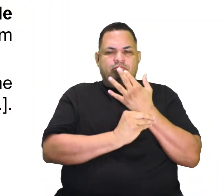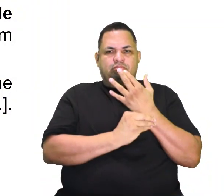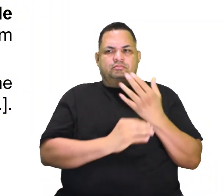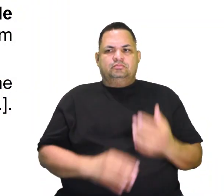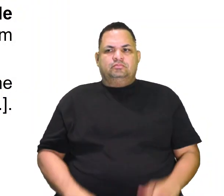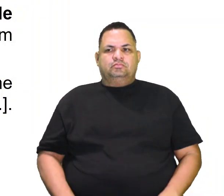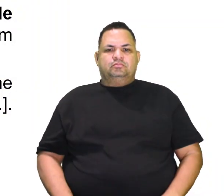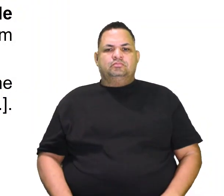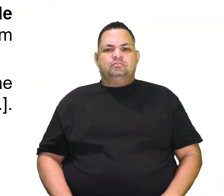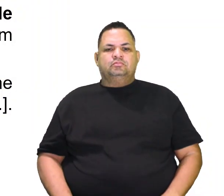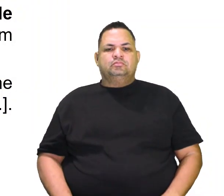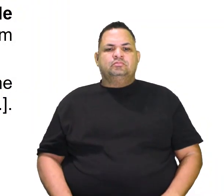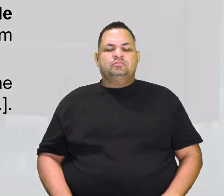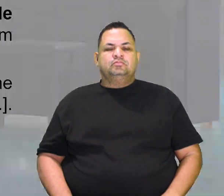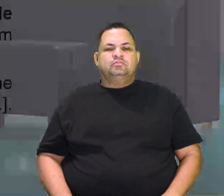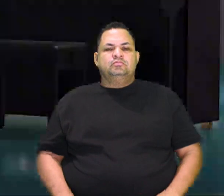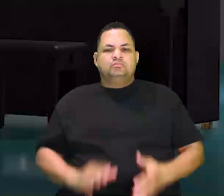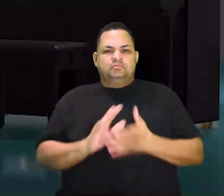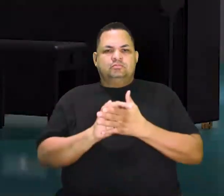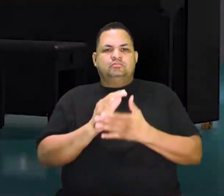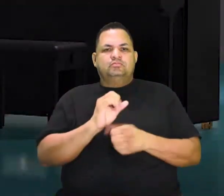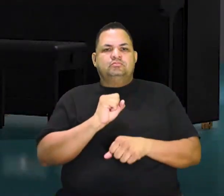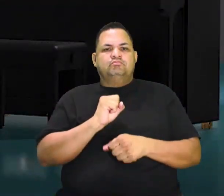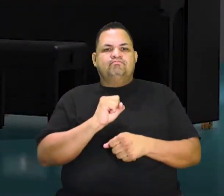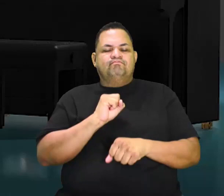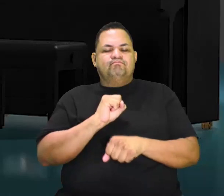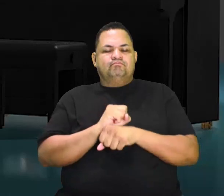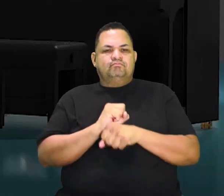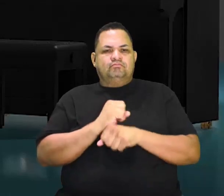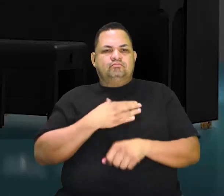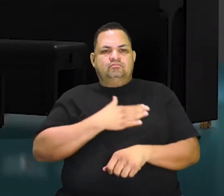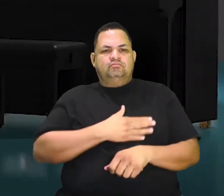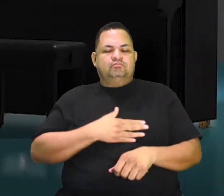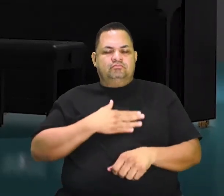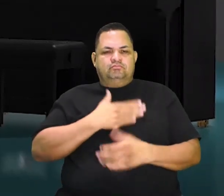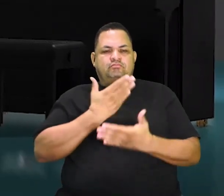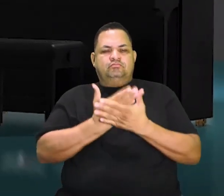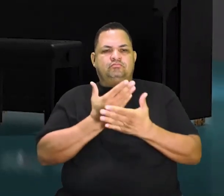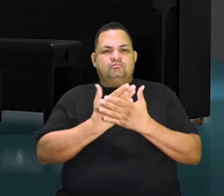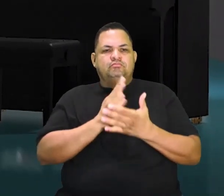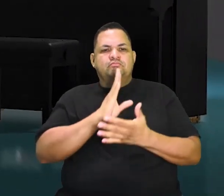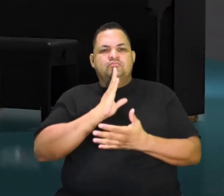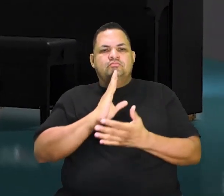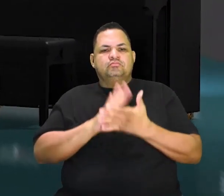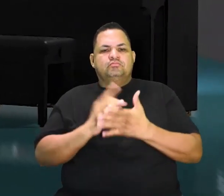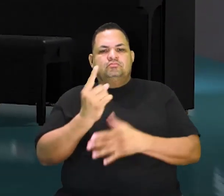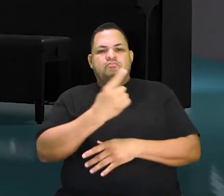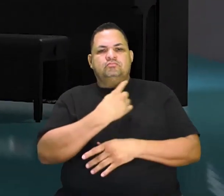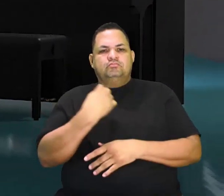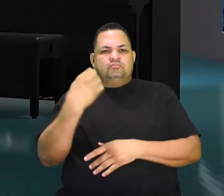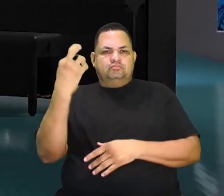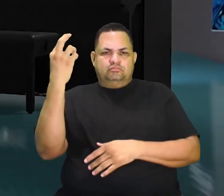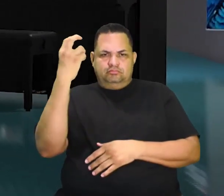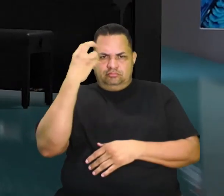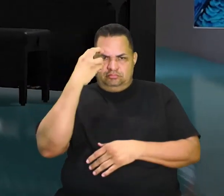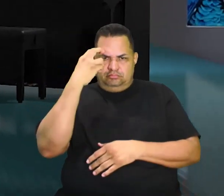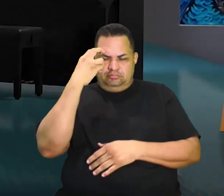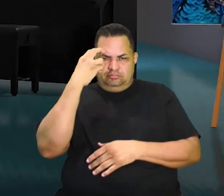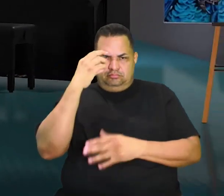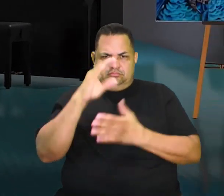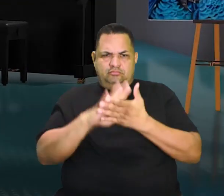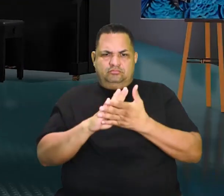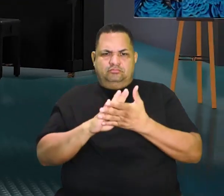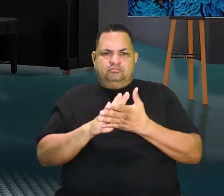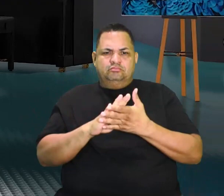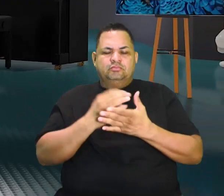referências. Então, queridos, espero que vocês tenham gostado dessa aula, conheceram um pouco mais da nossa cultura, né, dos